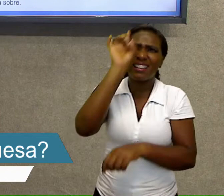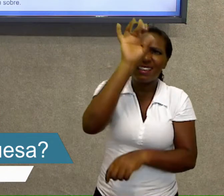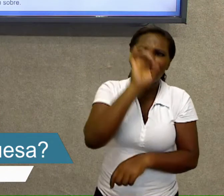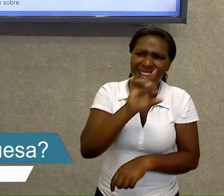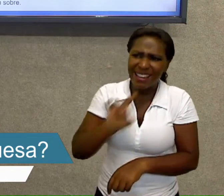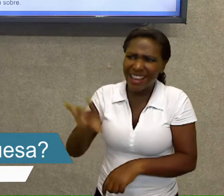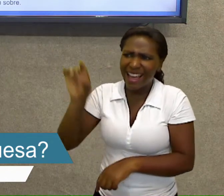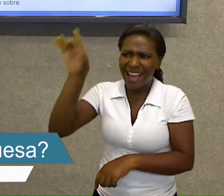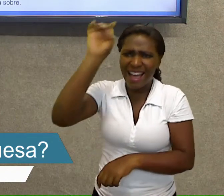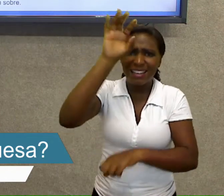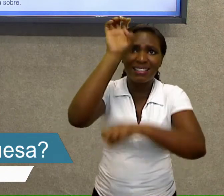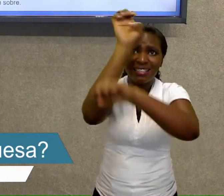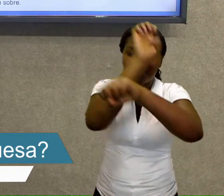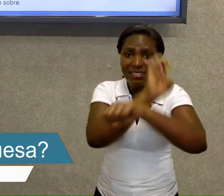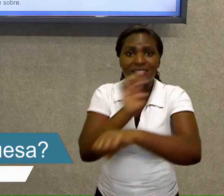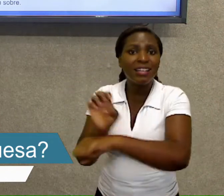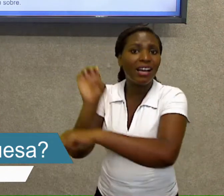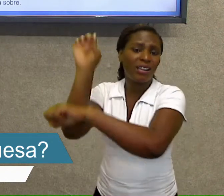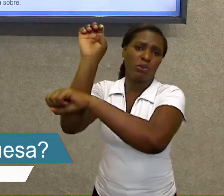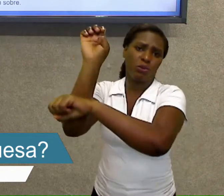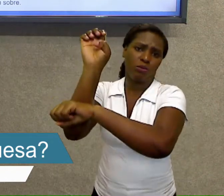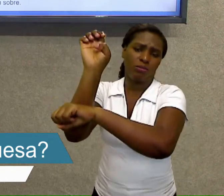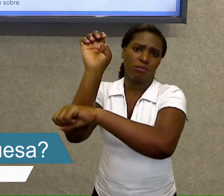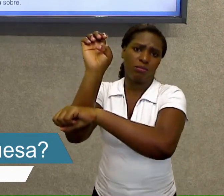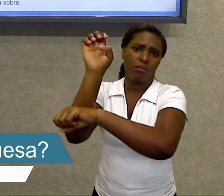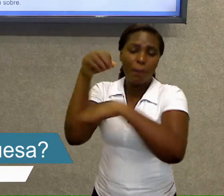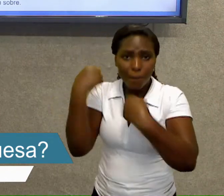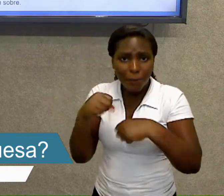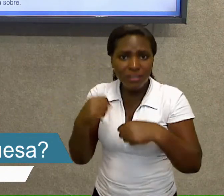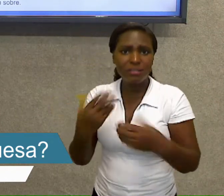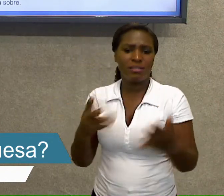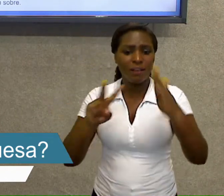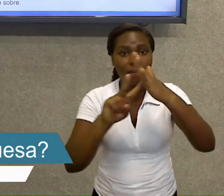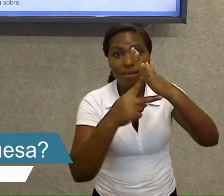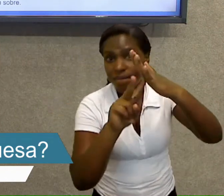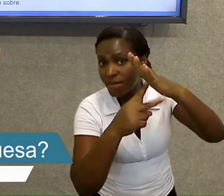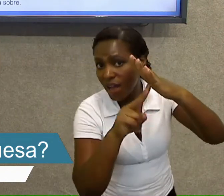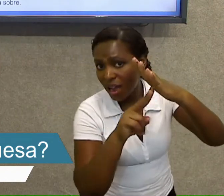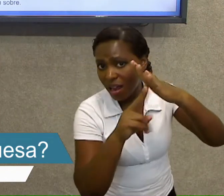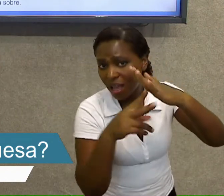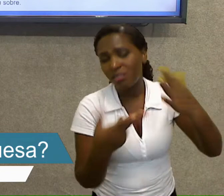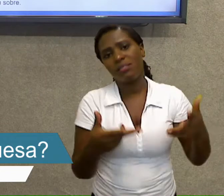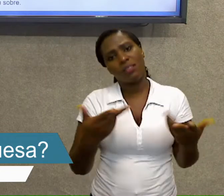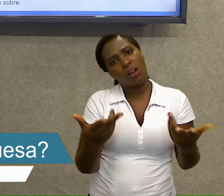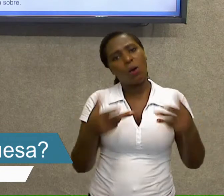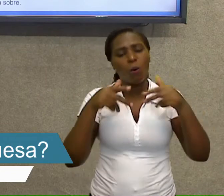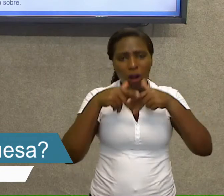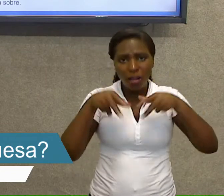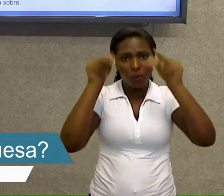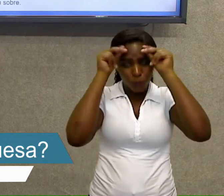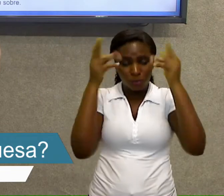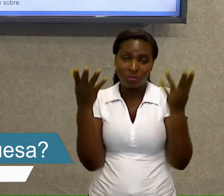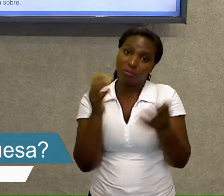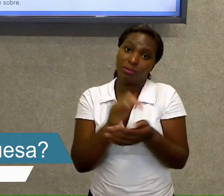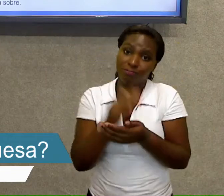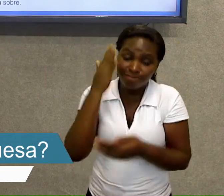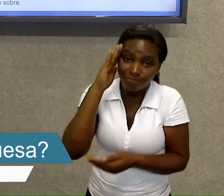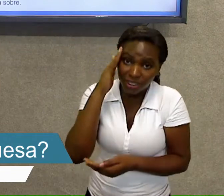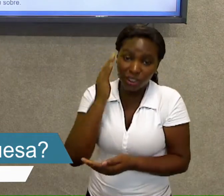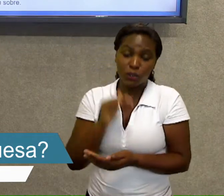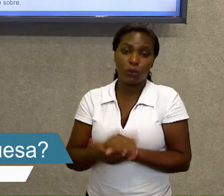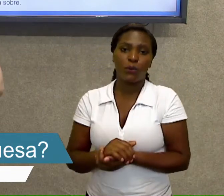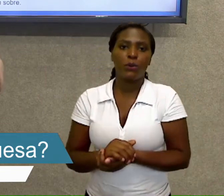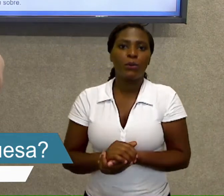de linguagem, se você tem uma maneira de falar simplificada, na hora do vamos ver, ou seja, você vai